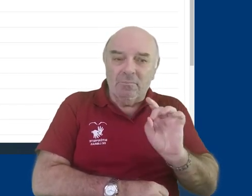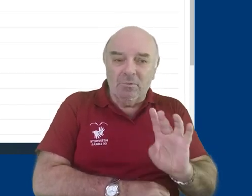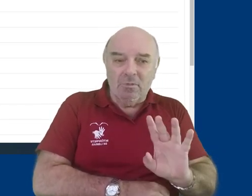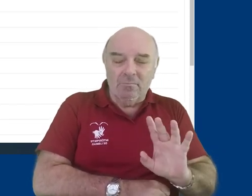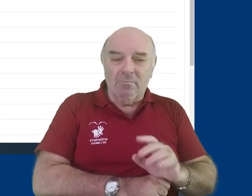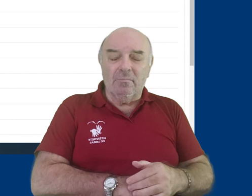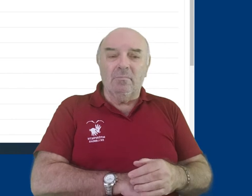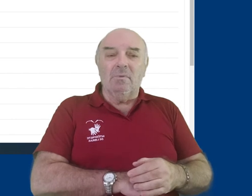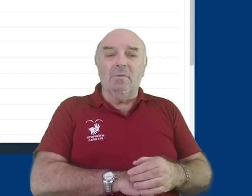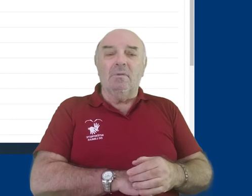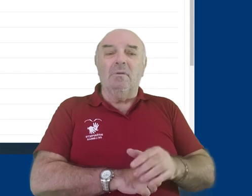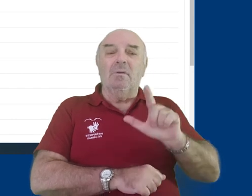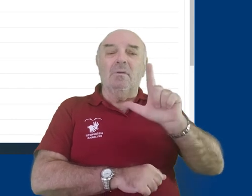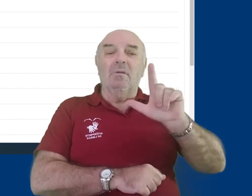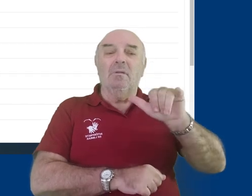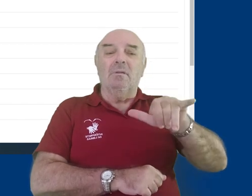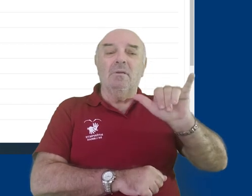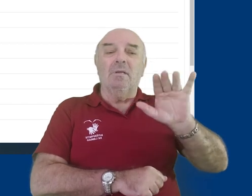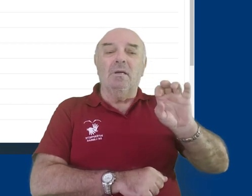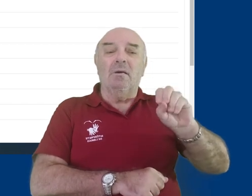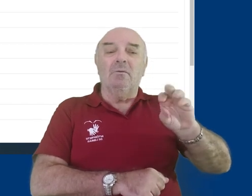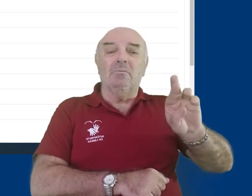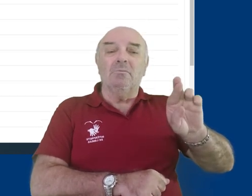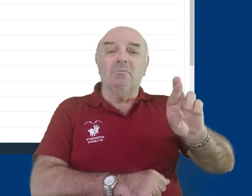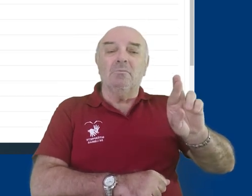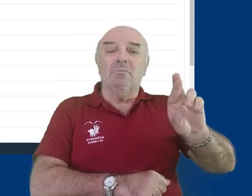Vou manter apenas uma tentativa.